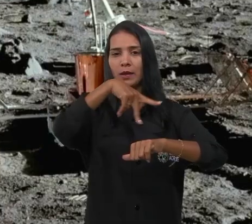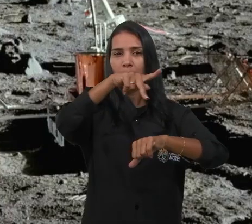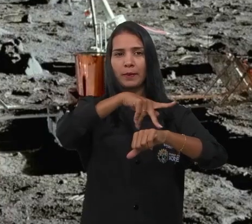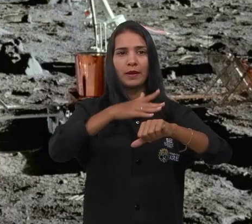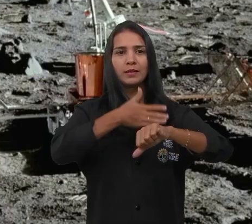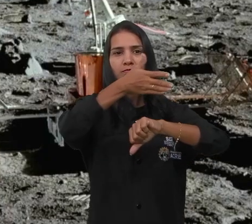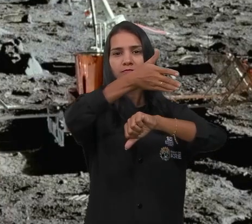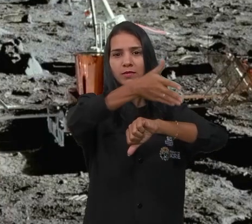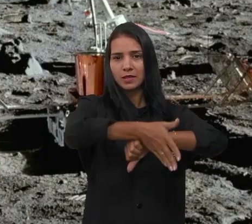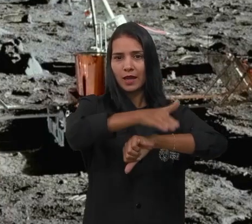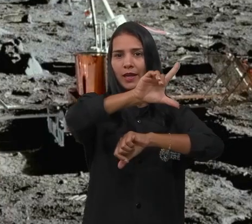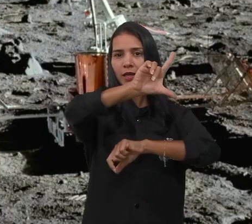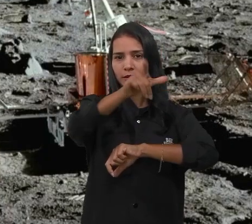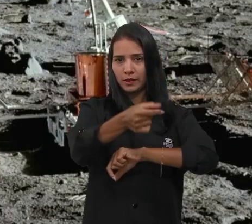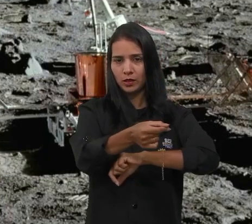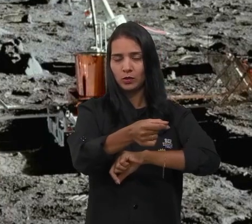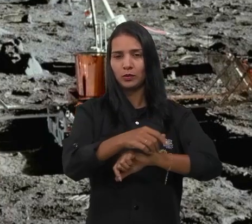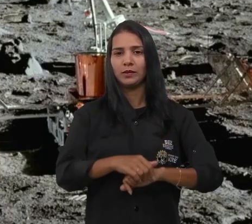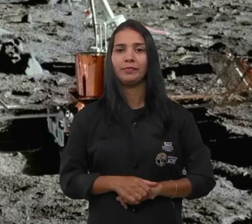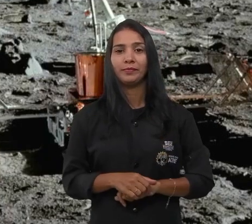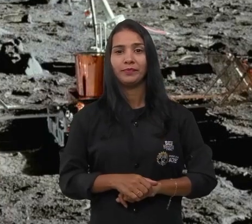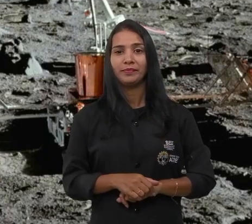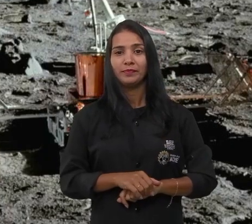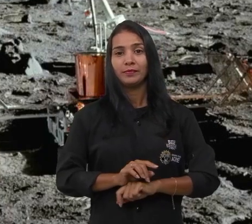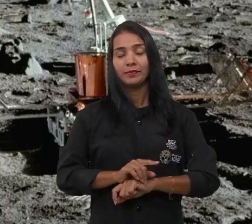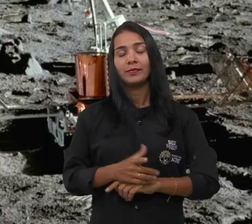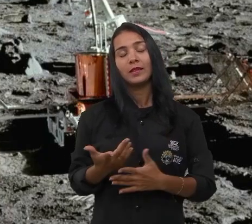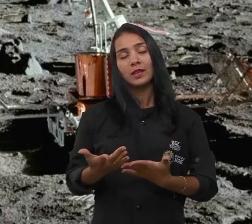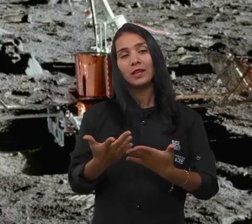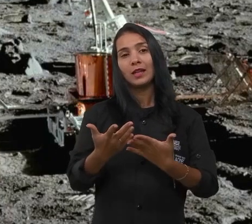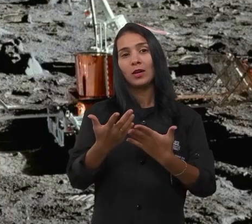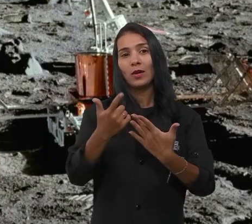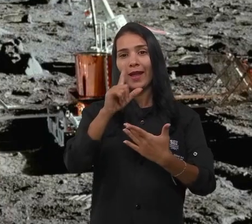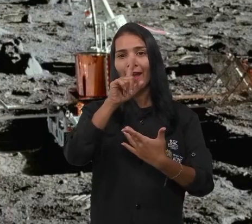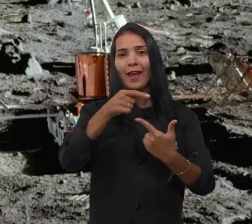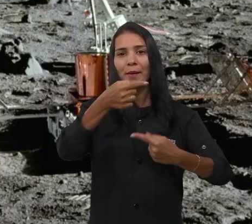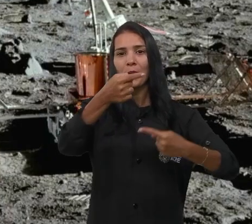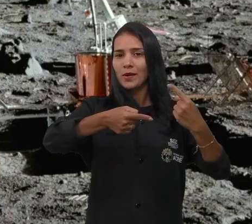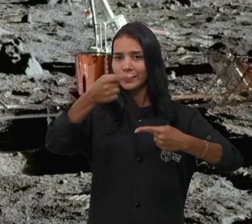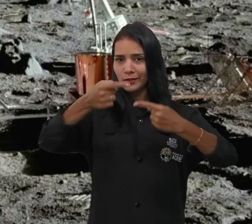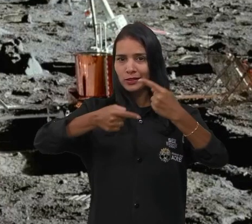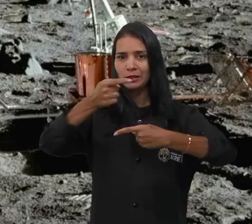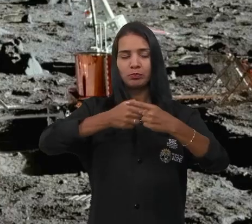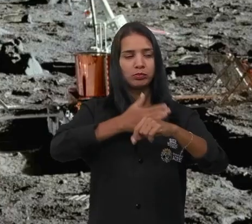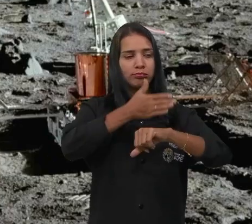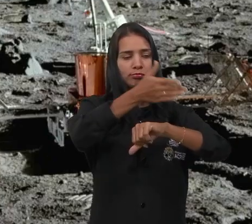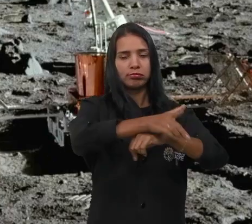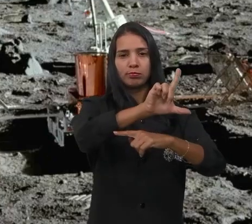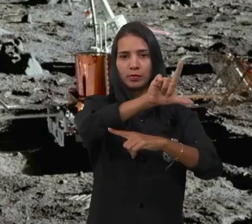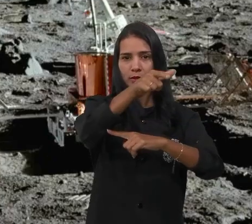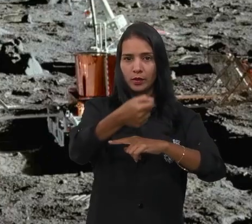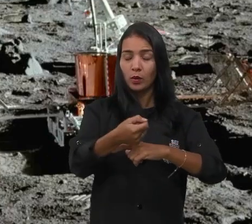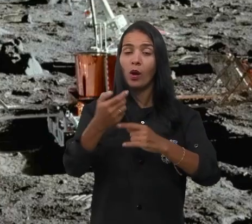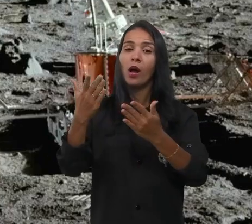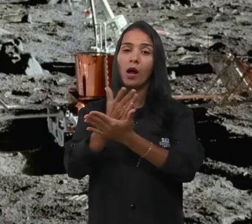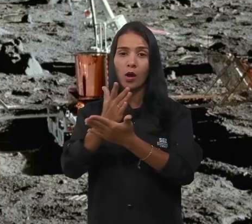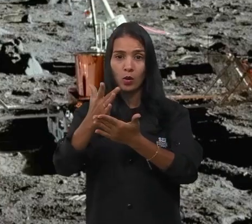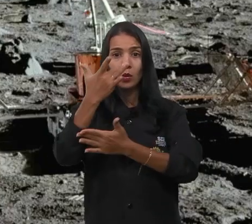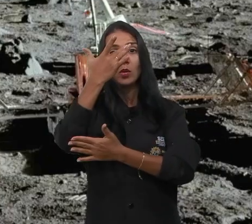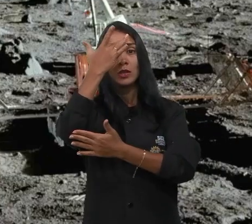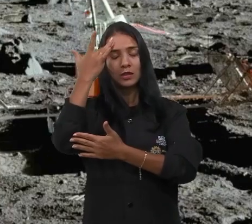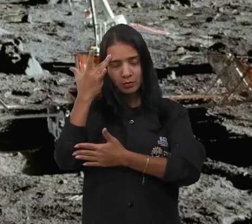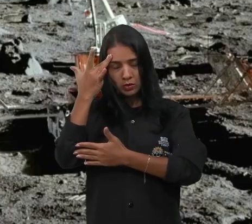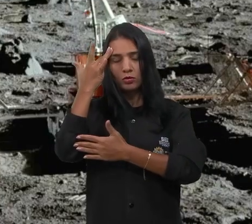dos soviéticos, justamente para essa corrida espacial, e alguns defendem que sim, o